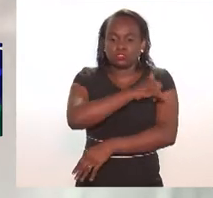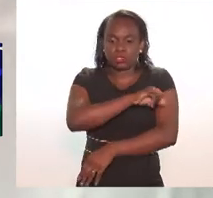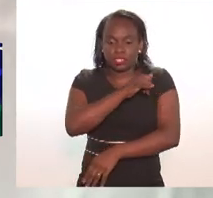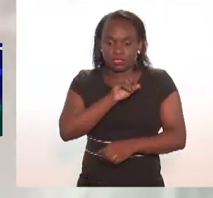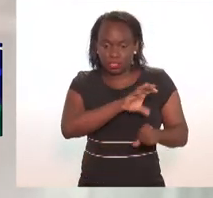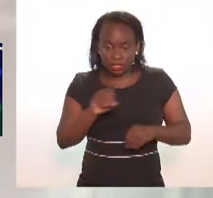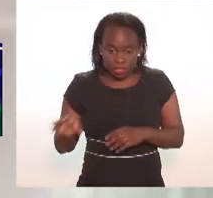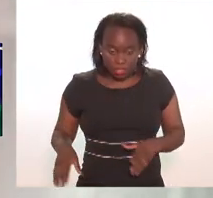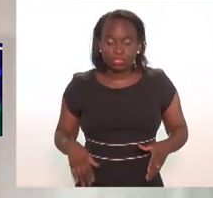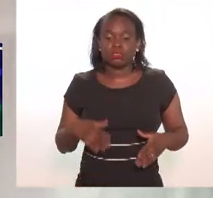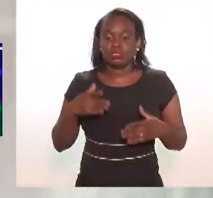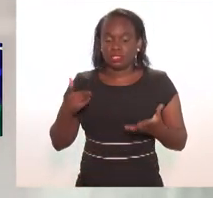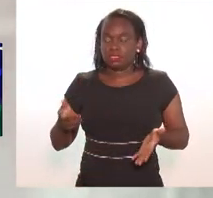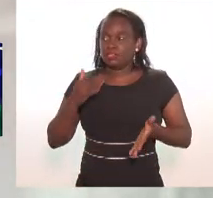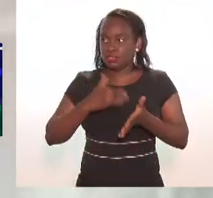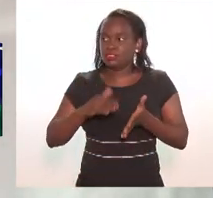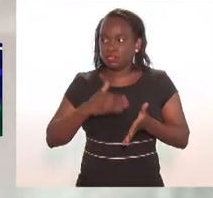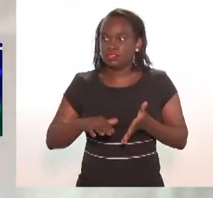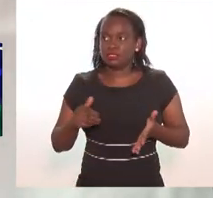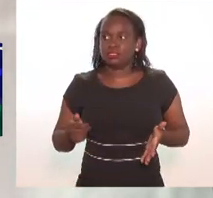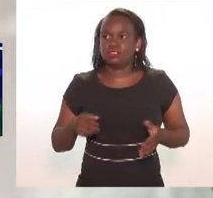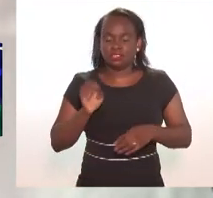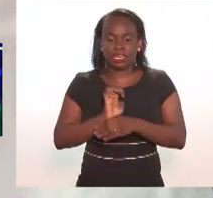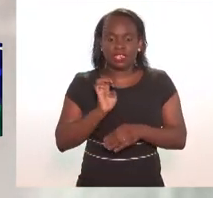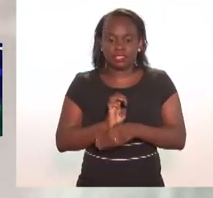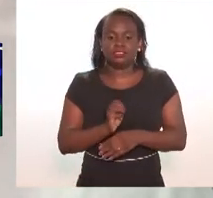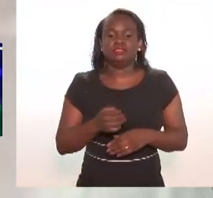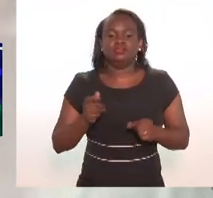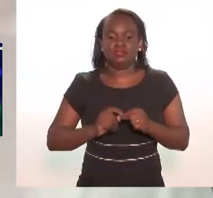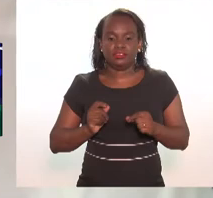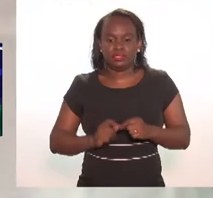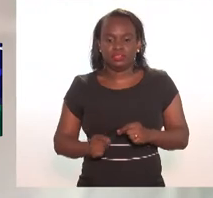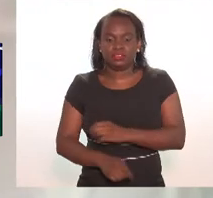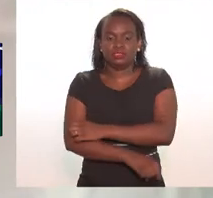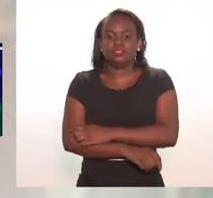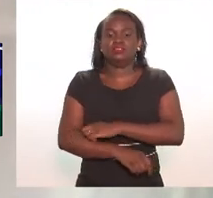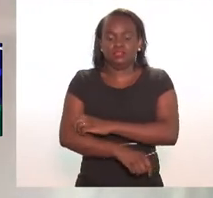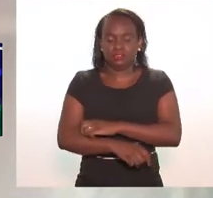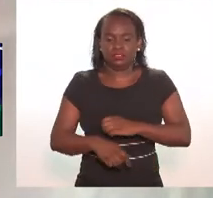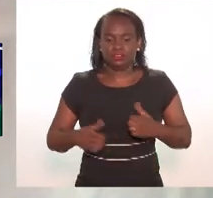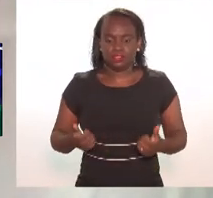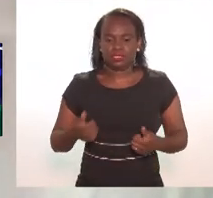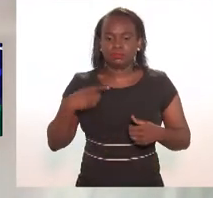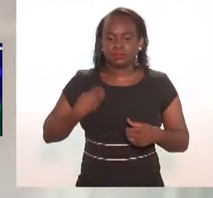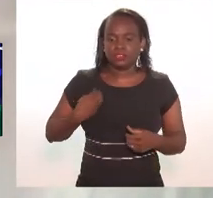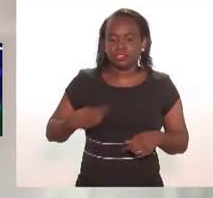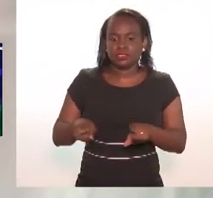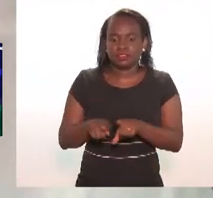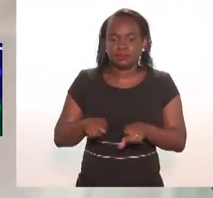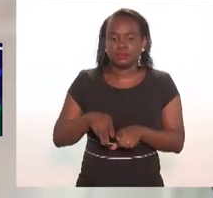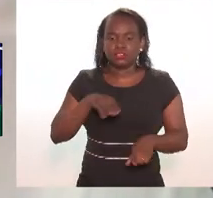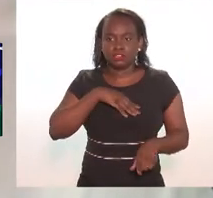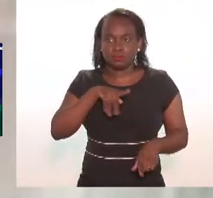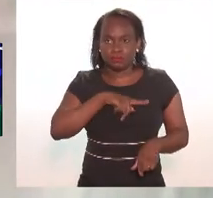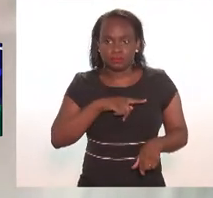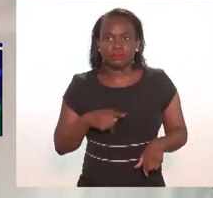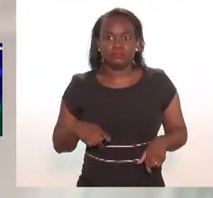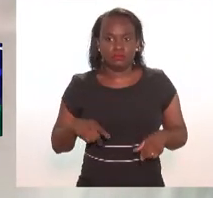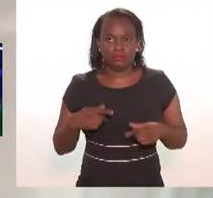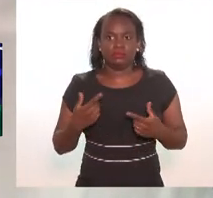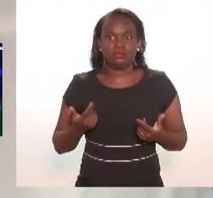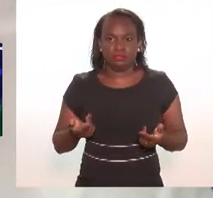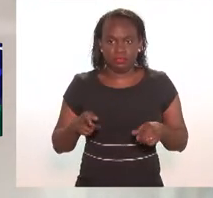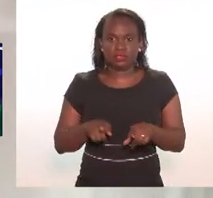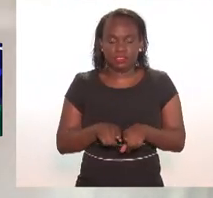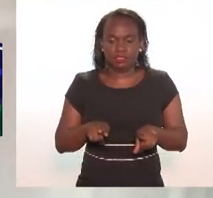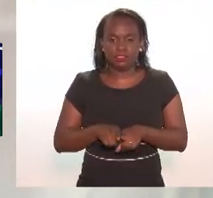secretário de Estado se fez representado nessa oportunidade, teve a presença também do Ministério Público, né, foi